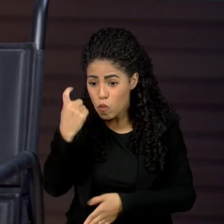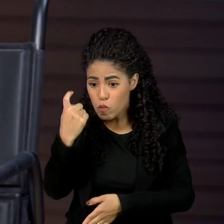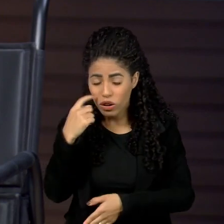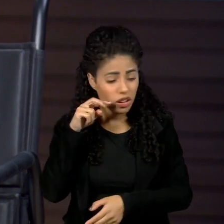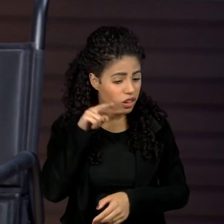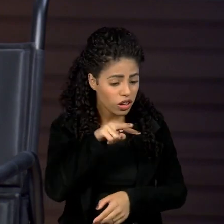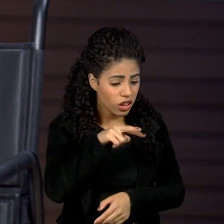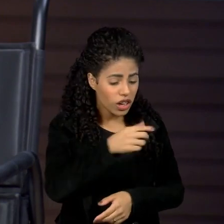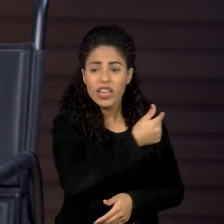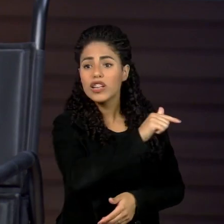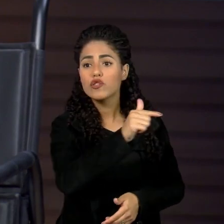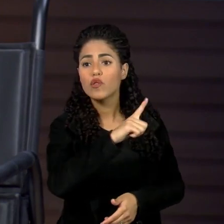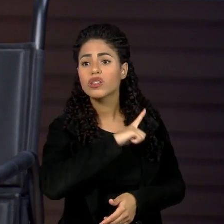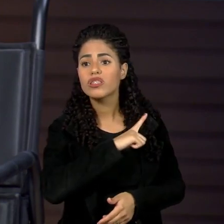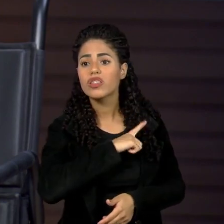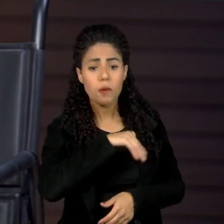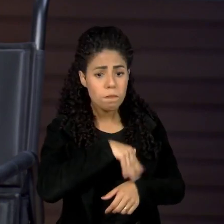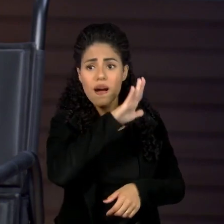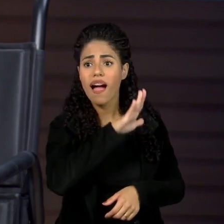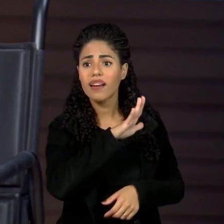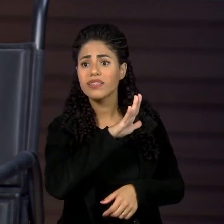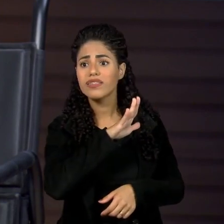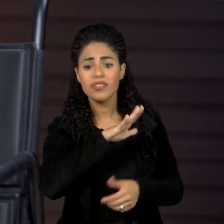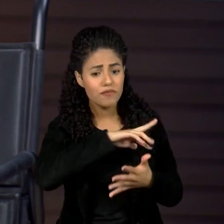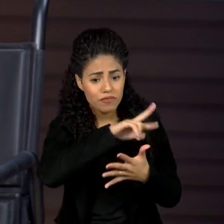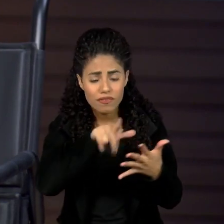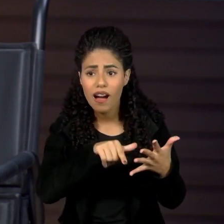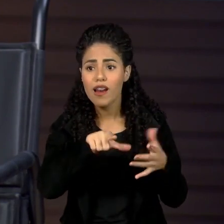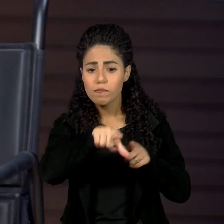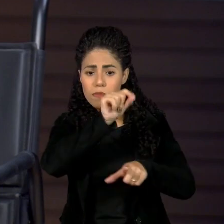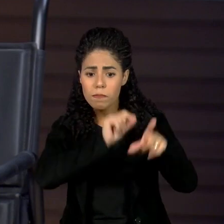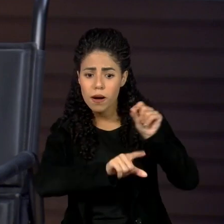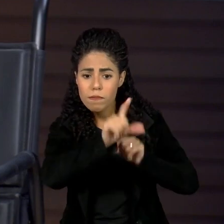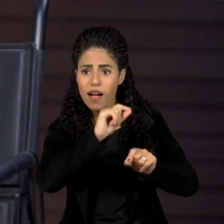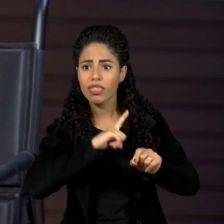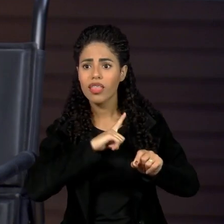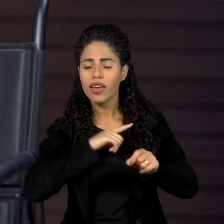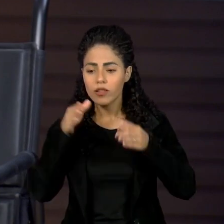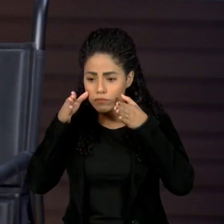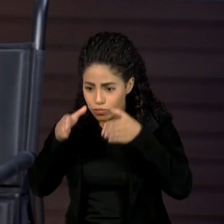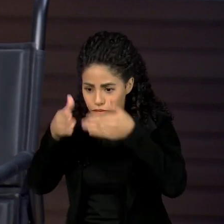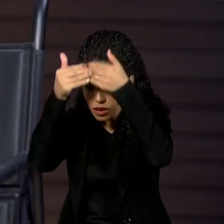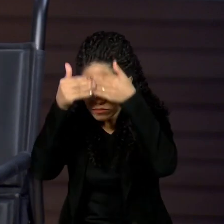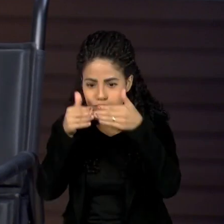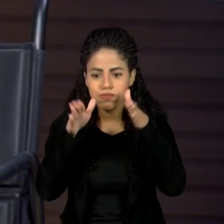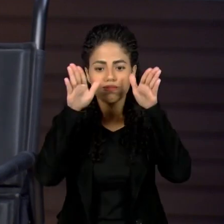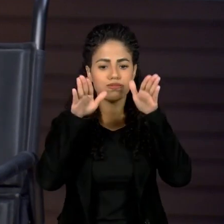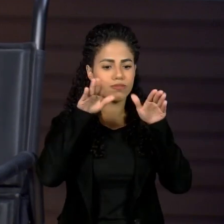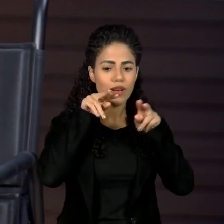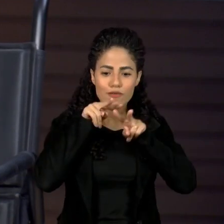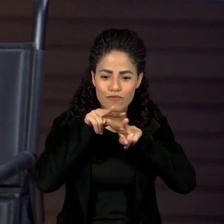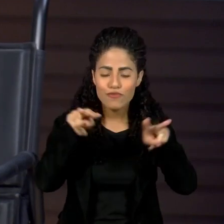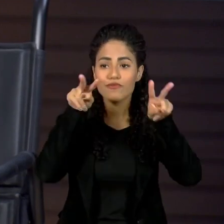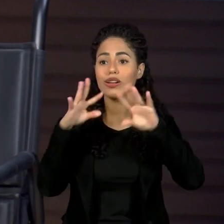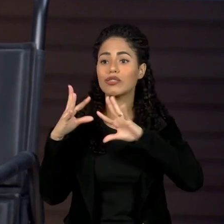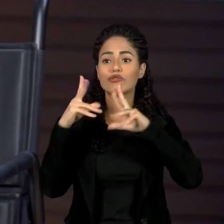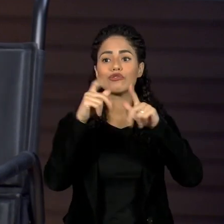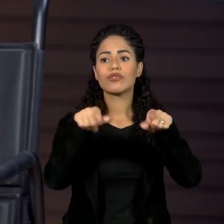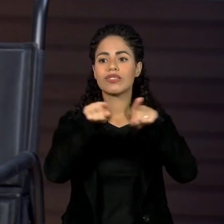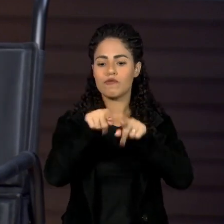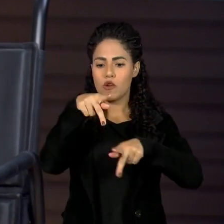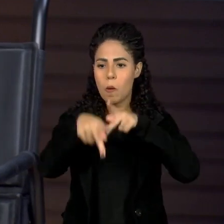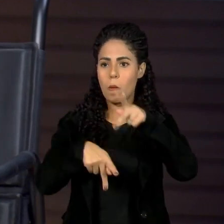lado. E a gente tem que assumir que a gente tem vários Brasis. E é importante olhar para essa diversidade e os diversos povos que